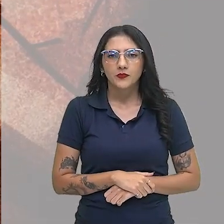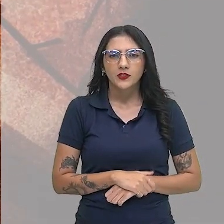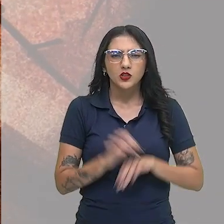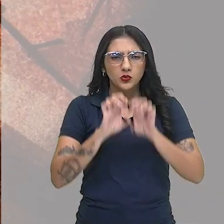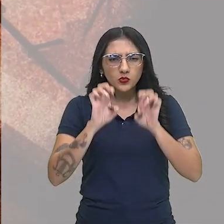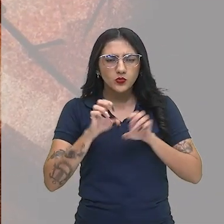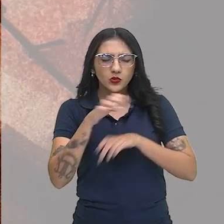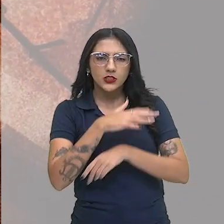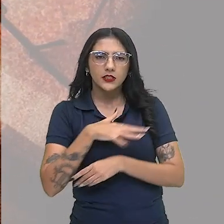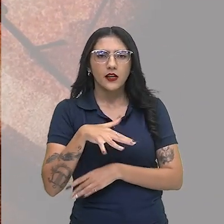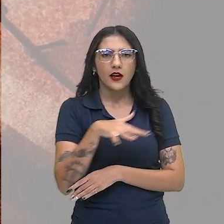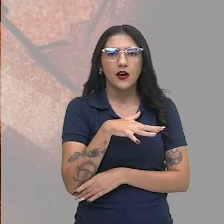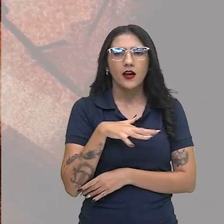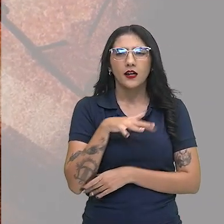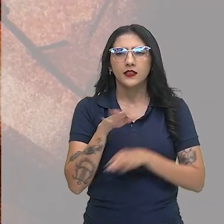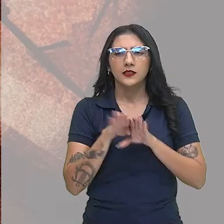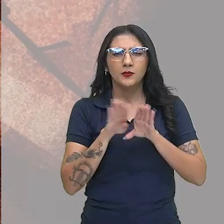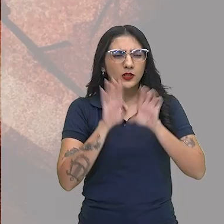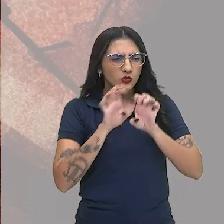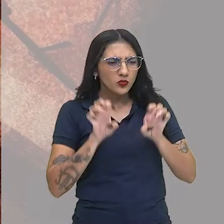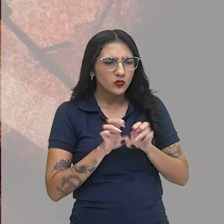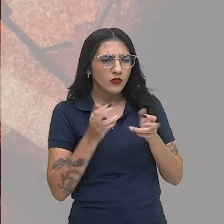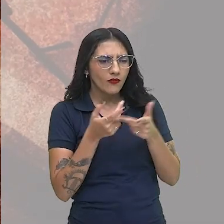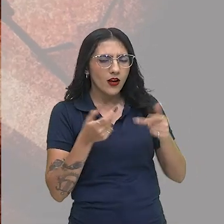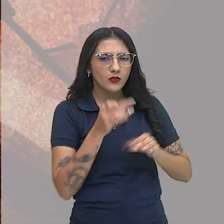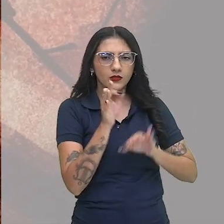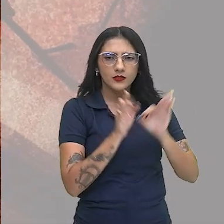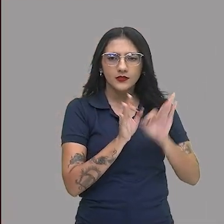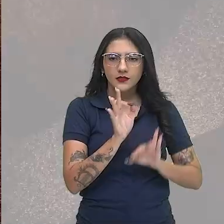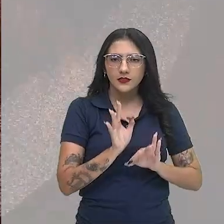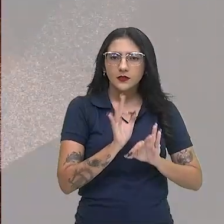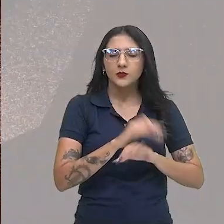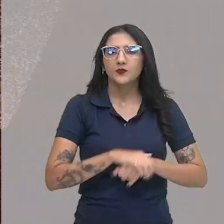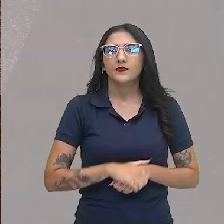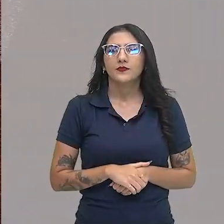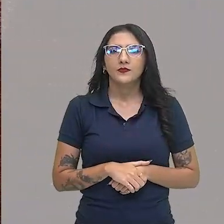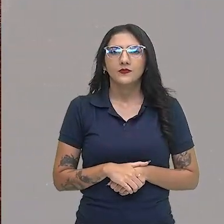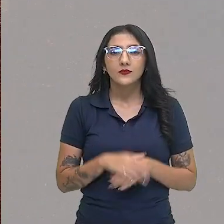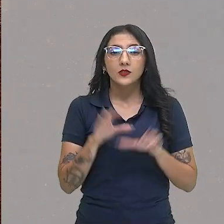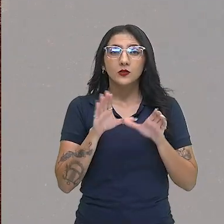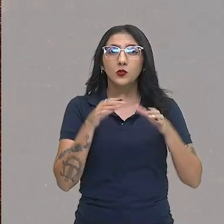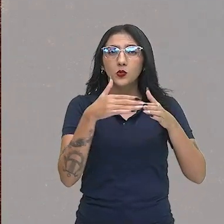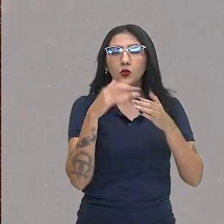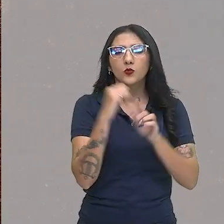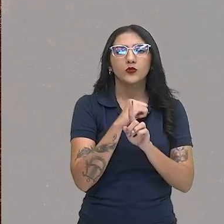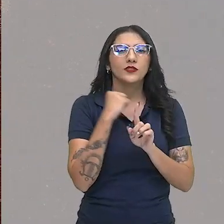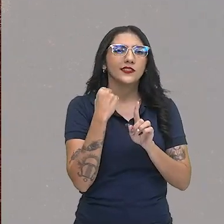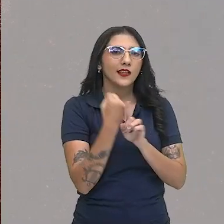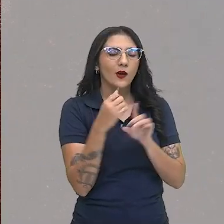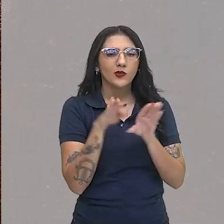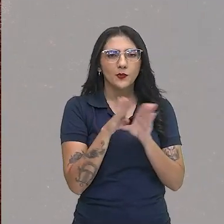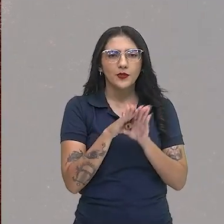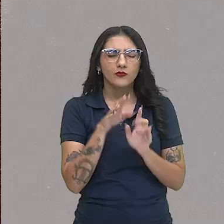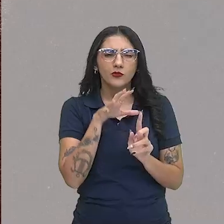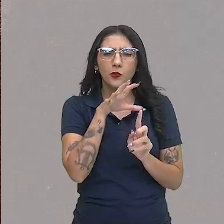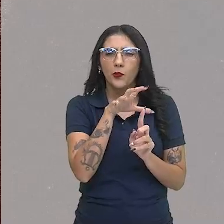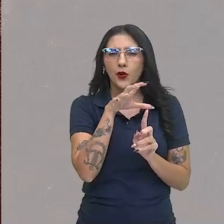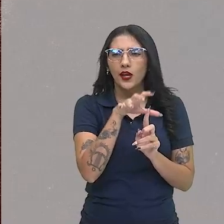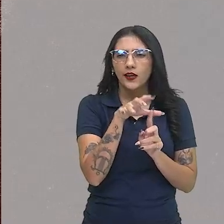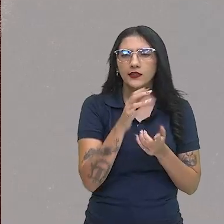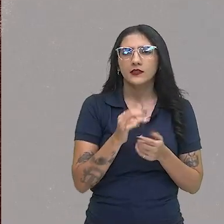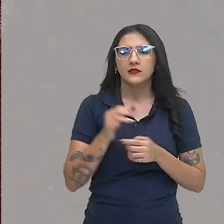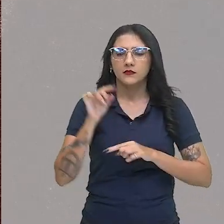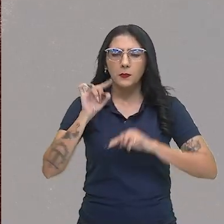infraestrutura, superestrutura, classes sociais, alienação,